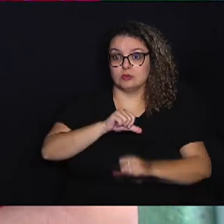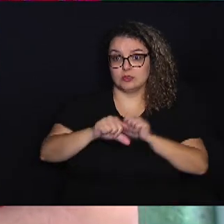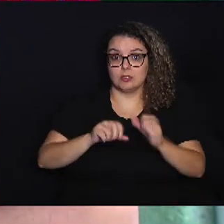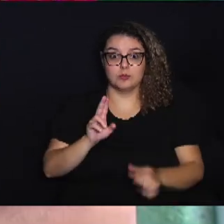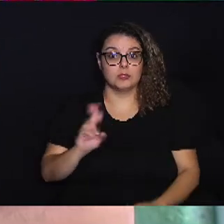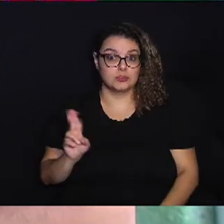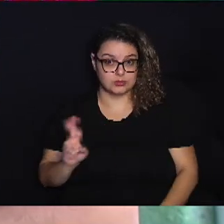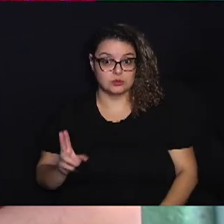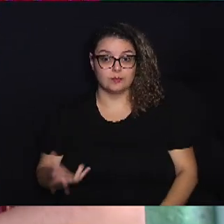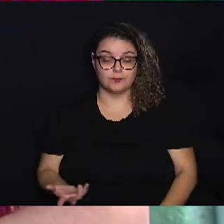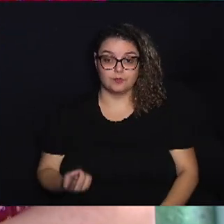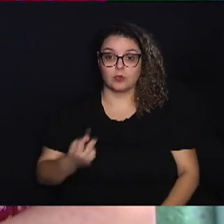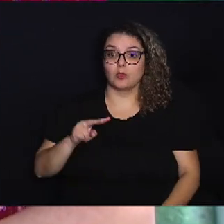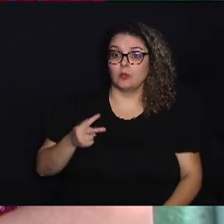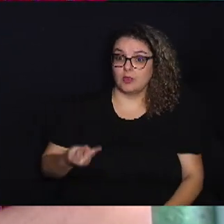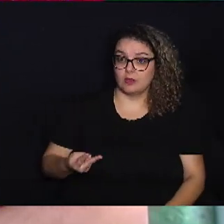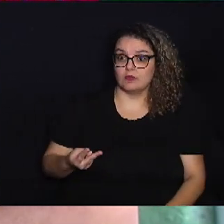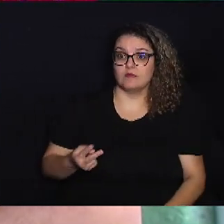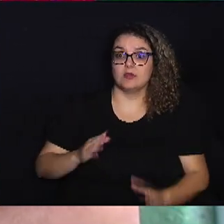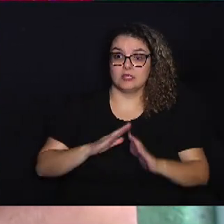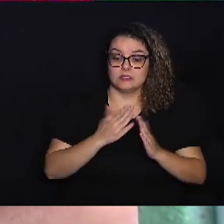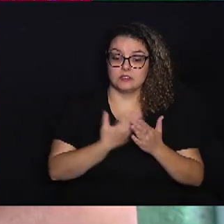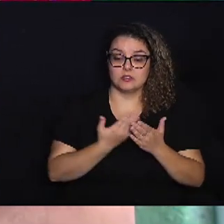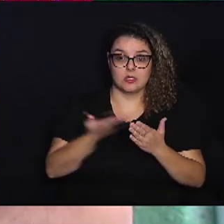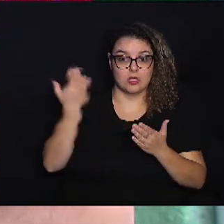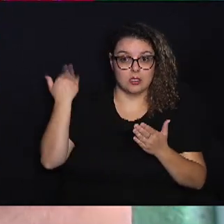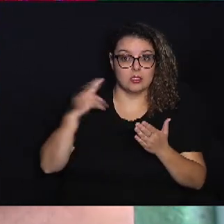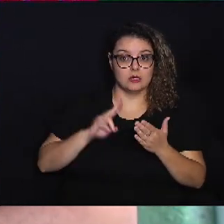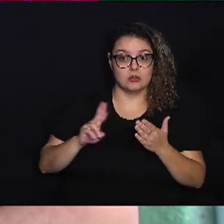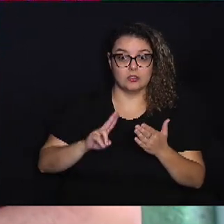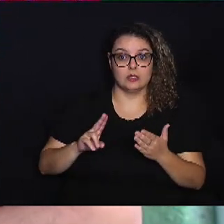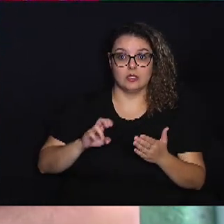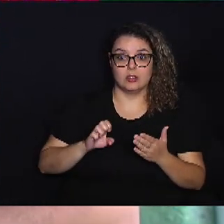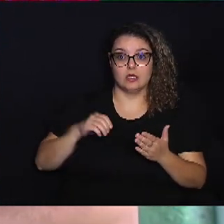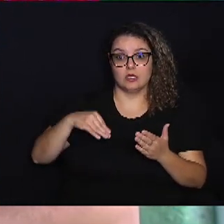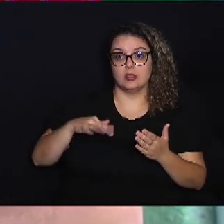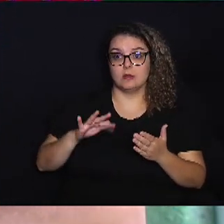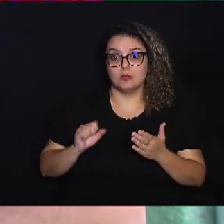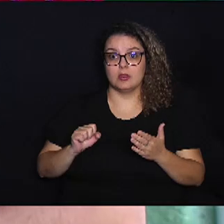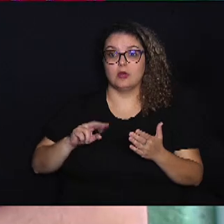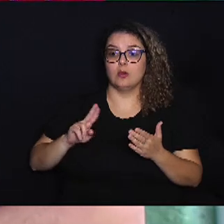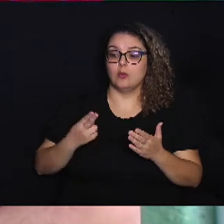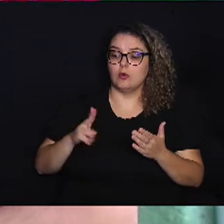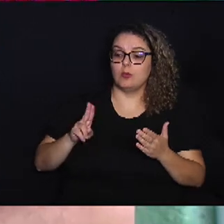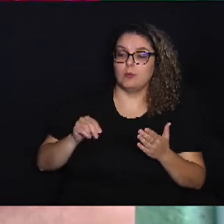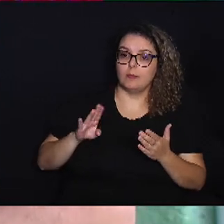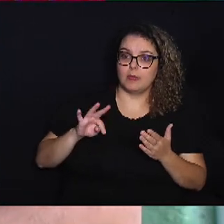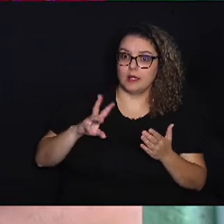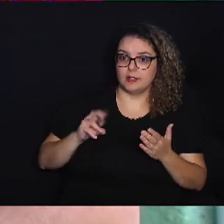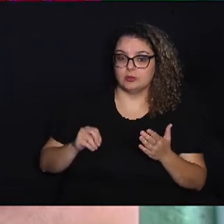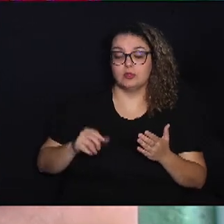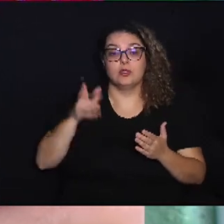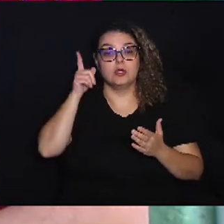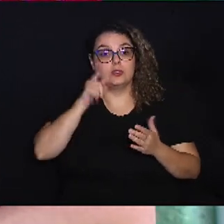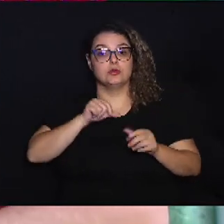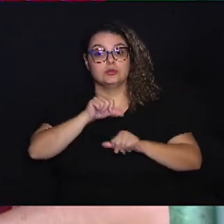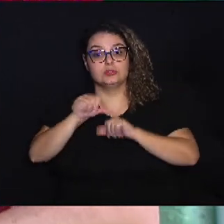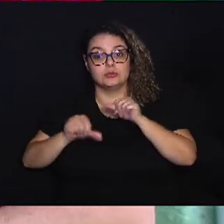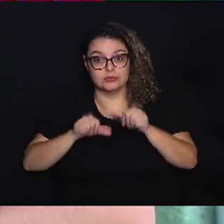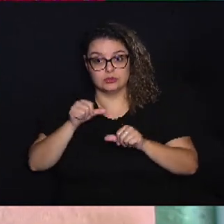nome, uma vez que a escola se chamava MF General Humberto de Souza Melo, e nós conseguimos